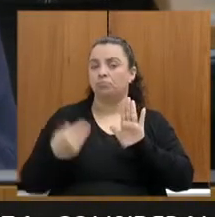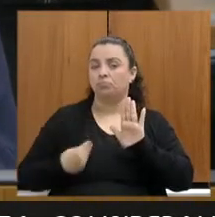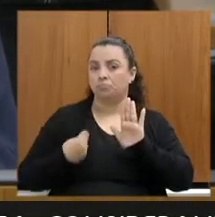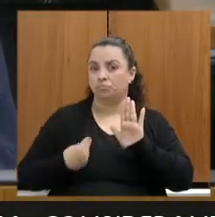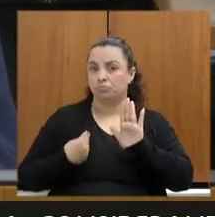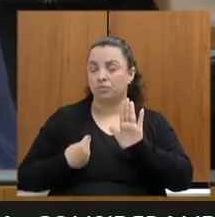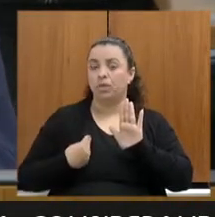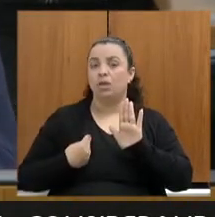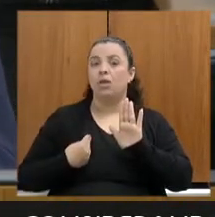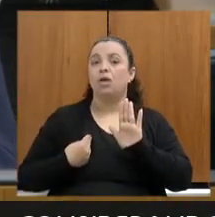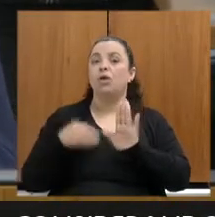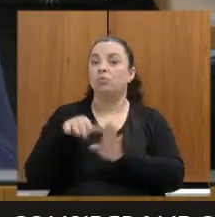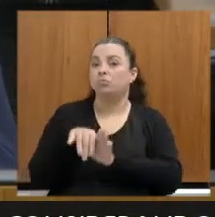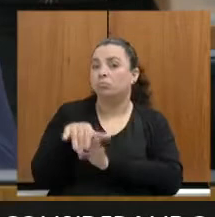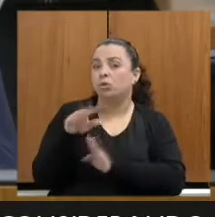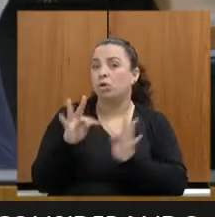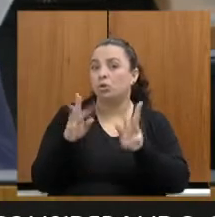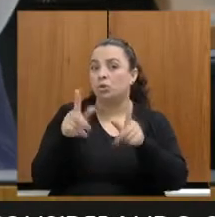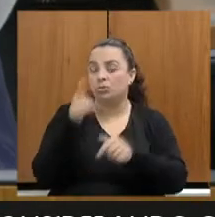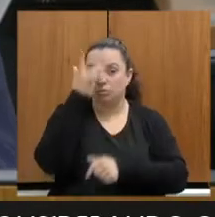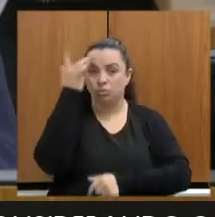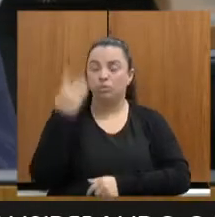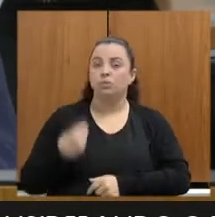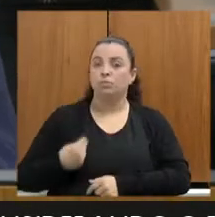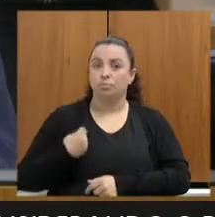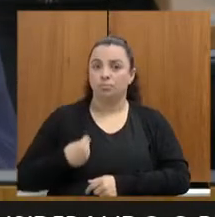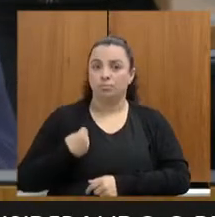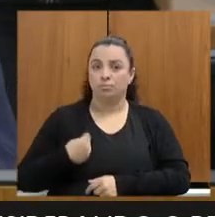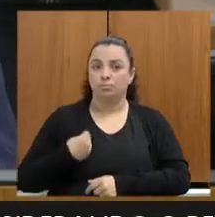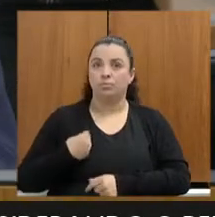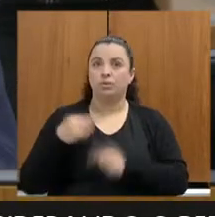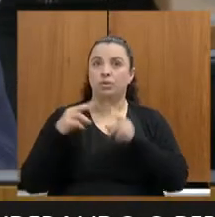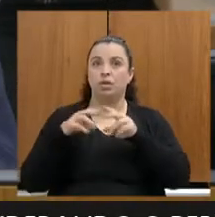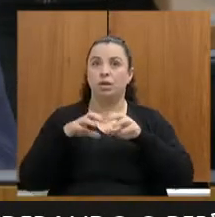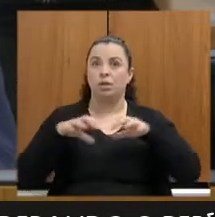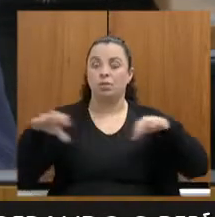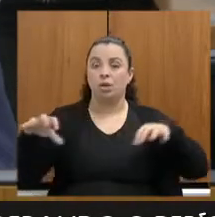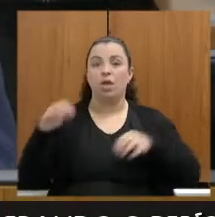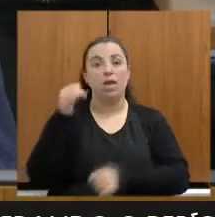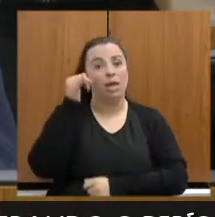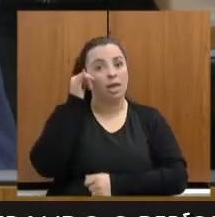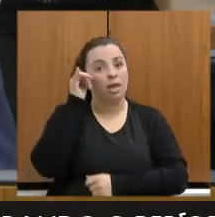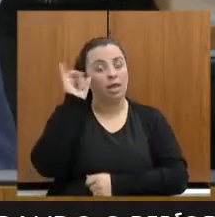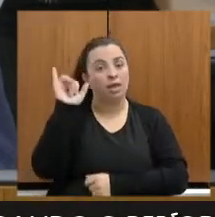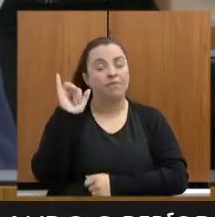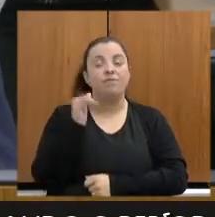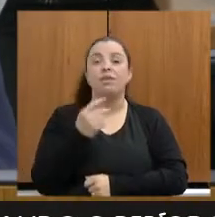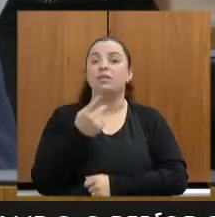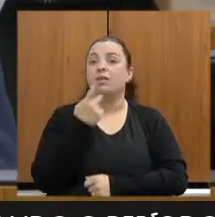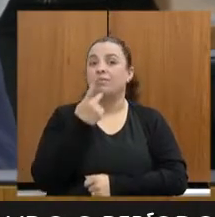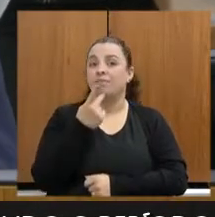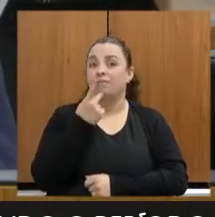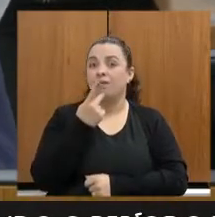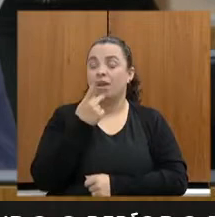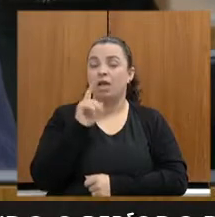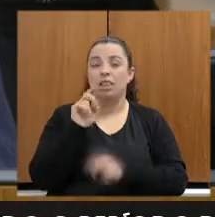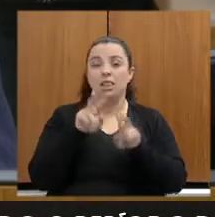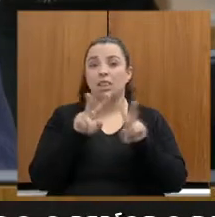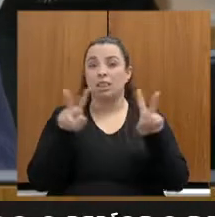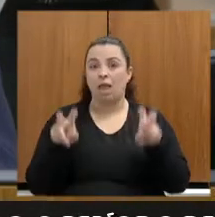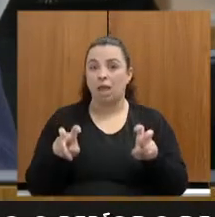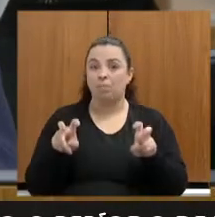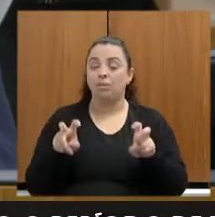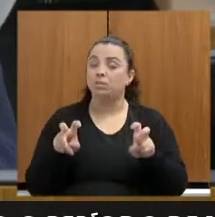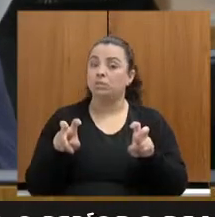presentes presenciais ou remotos que evitem em seus pronunciamentos abordagem de temas